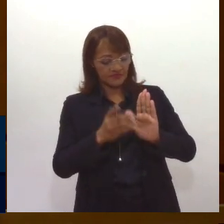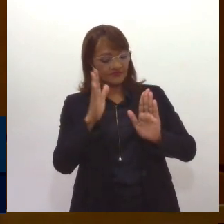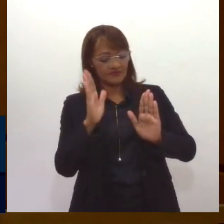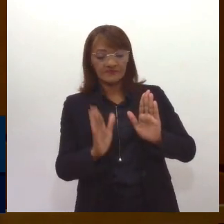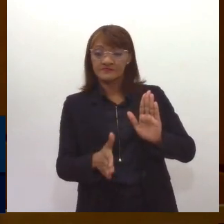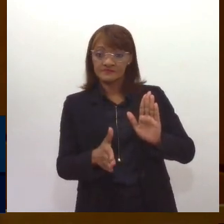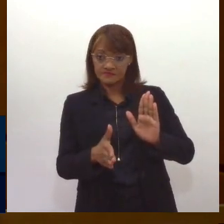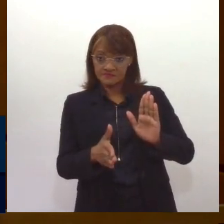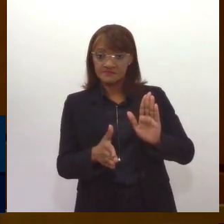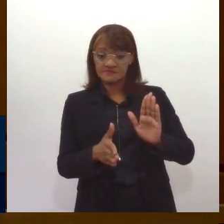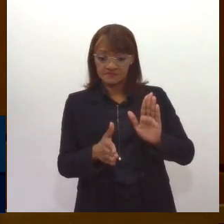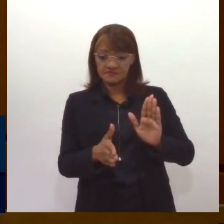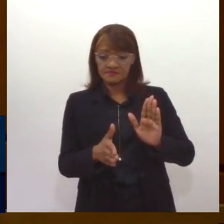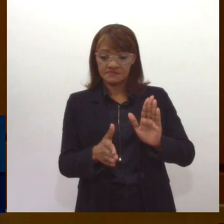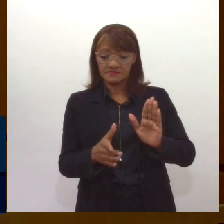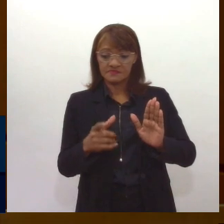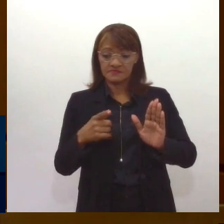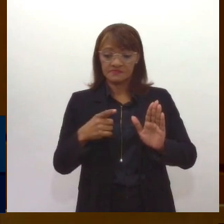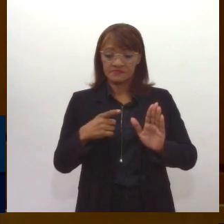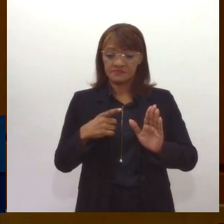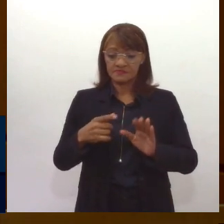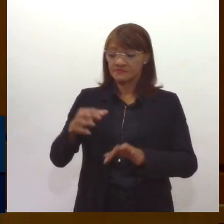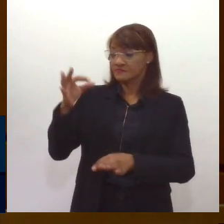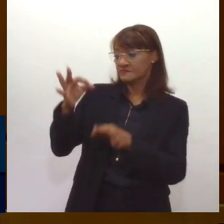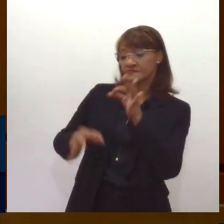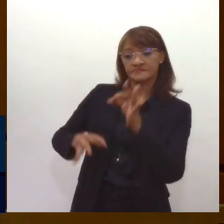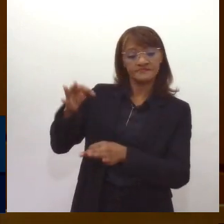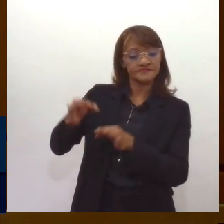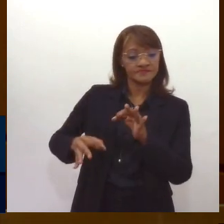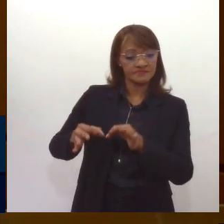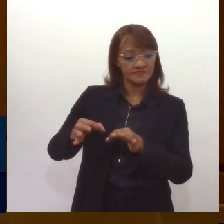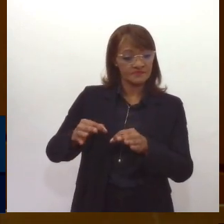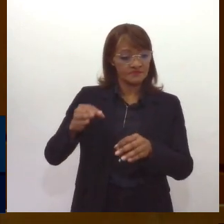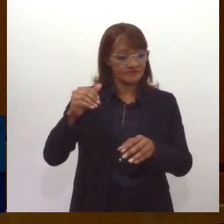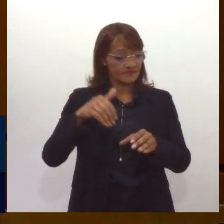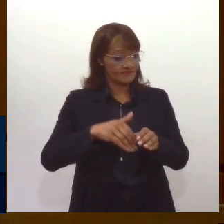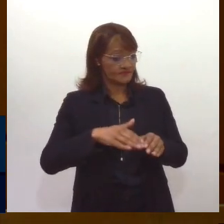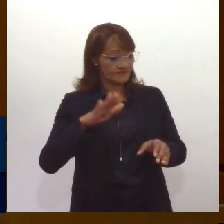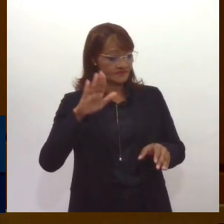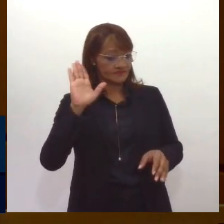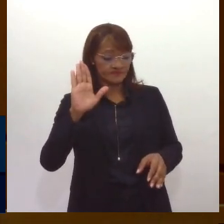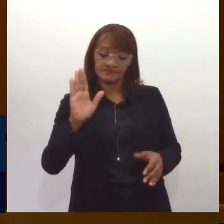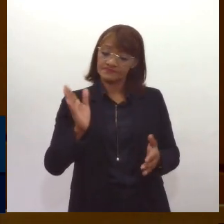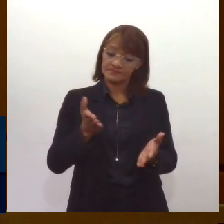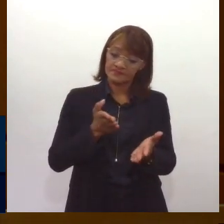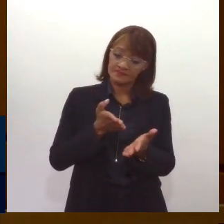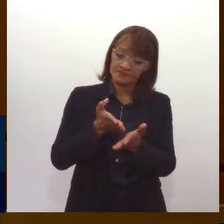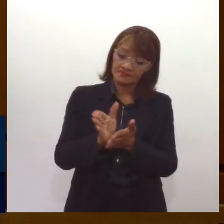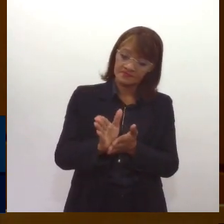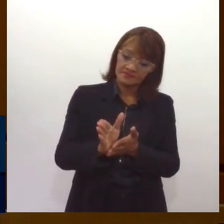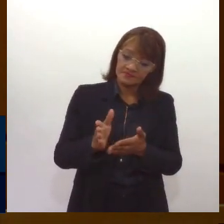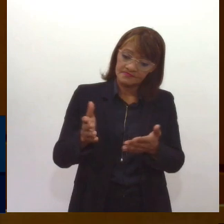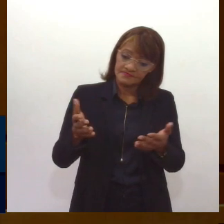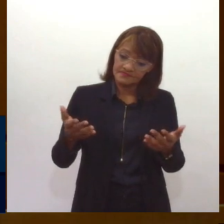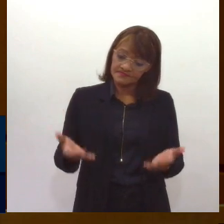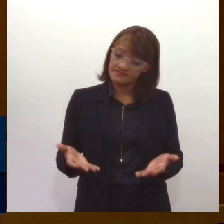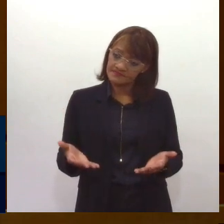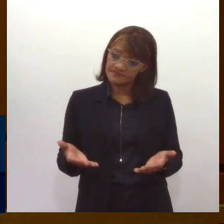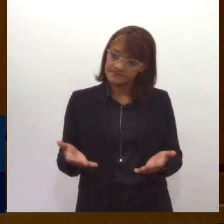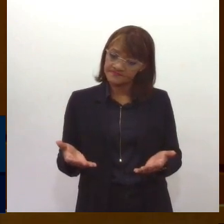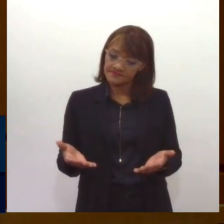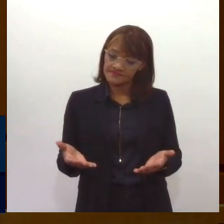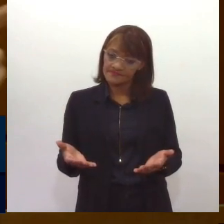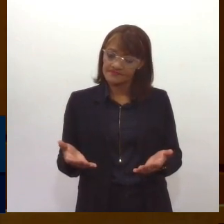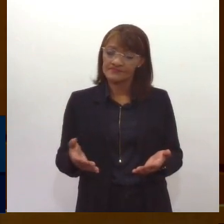no Tribunal Regional Eleitoral, foi aprovado pelo Pleno do Tribunal, encaminhado ao